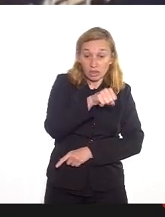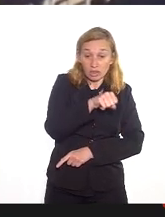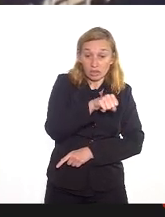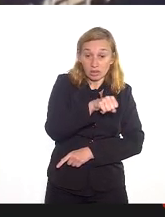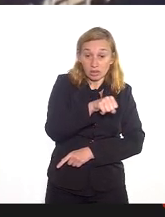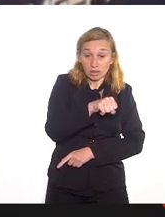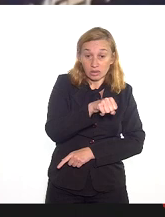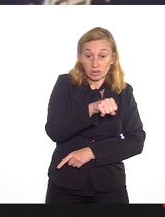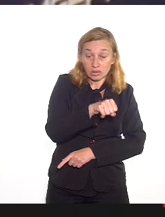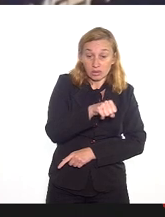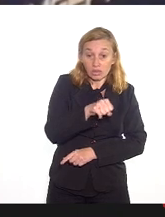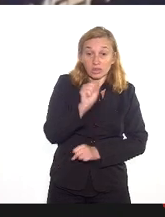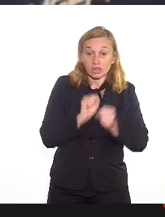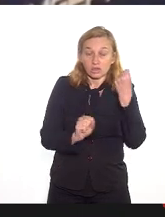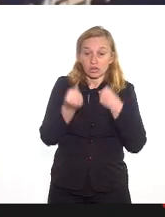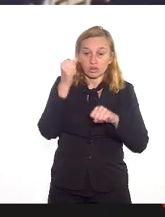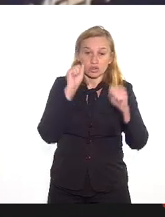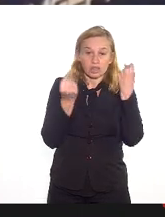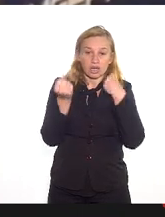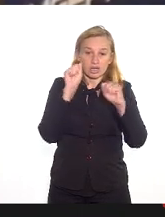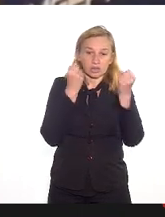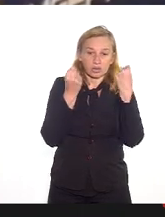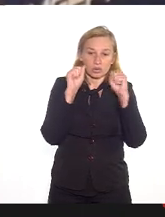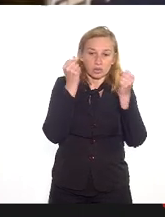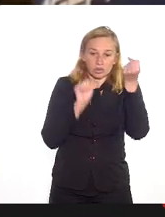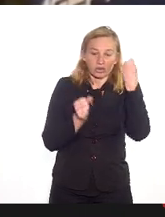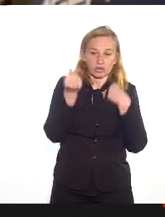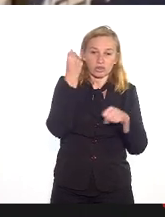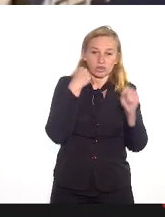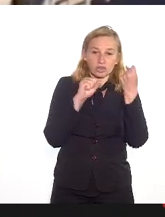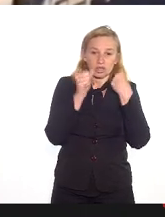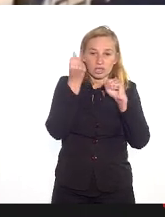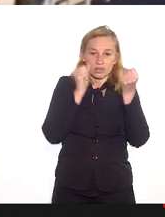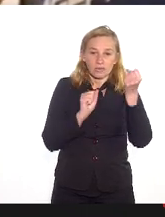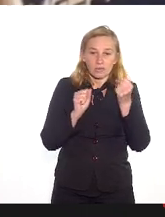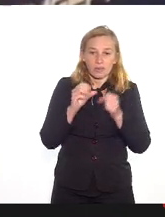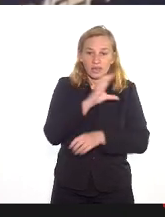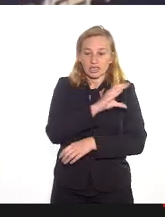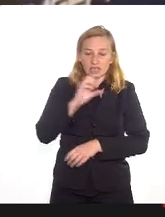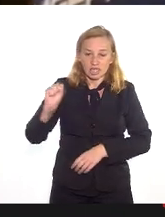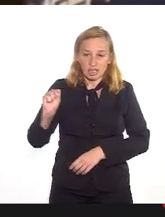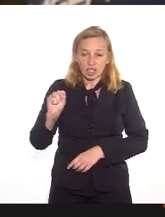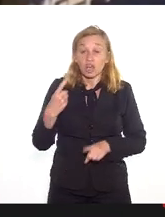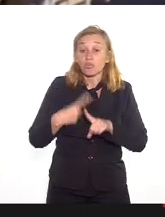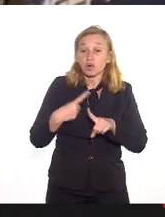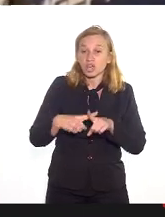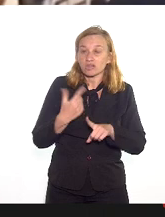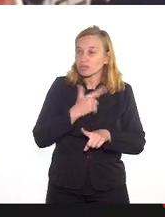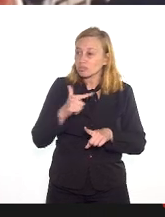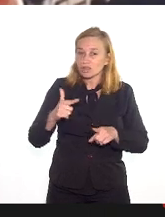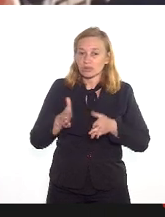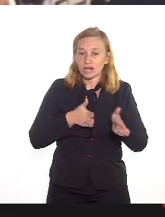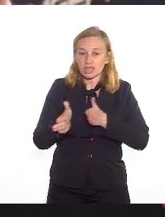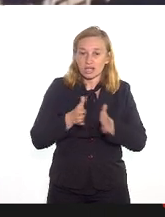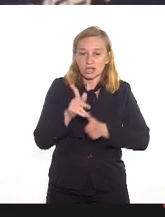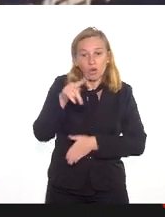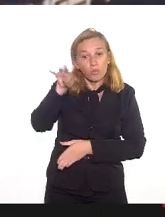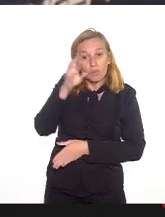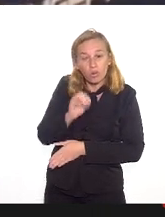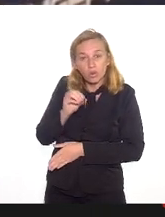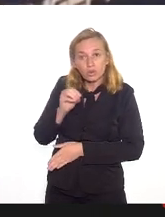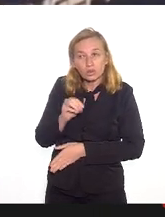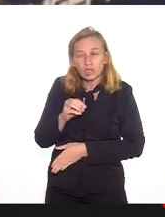beneficiado, industrializado em Santa Catarina. Por quê? Nós não temos acesso ao porto. E se não estou